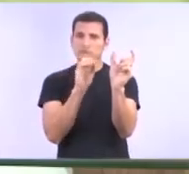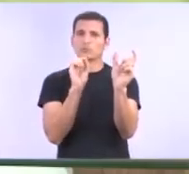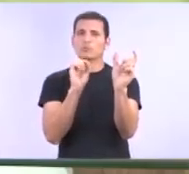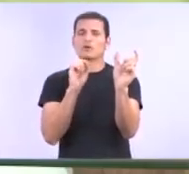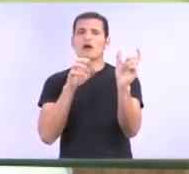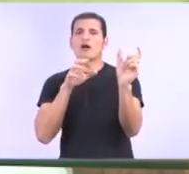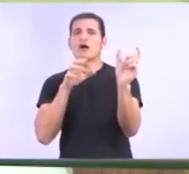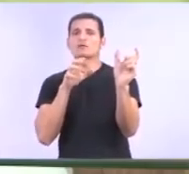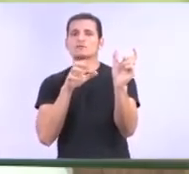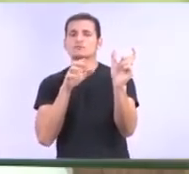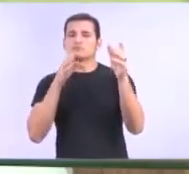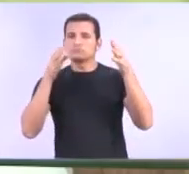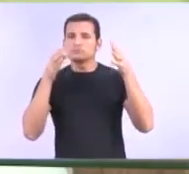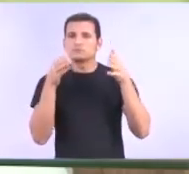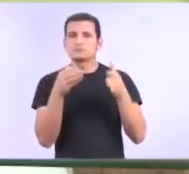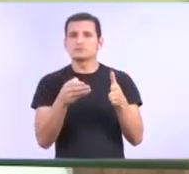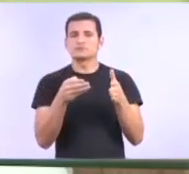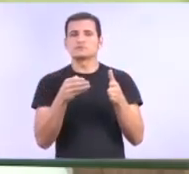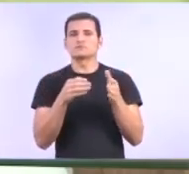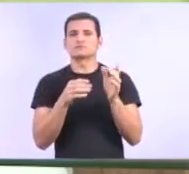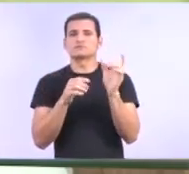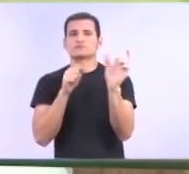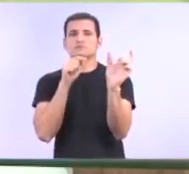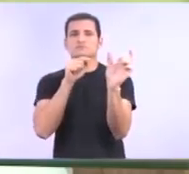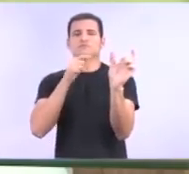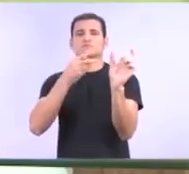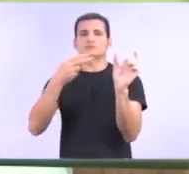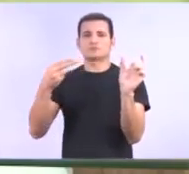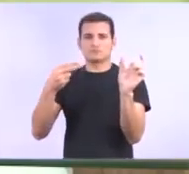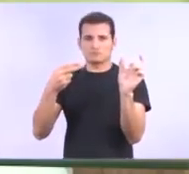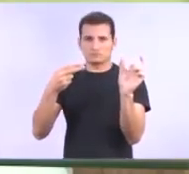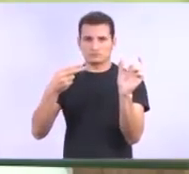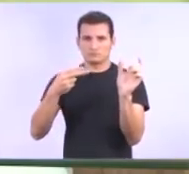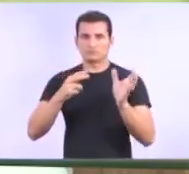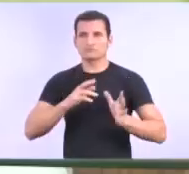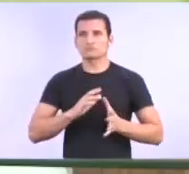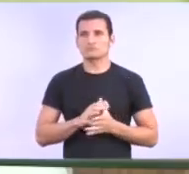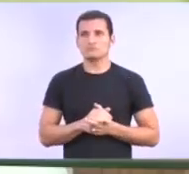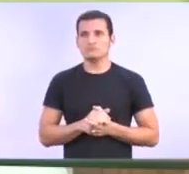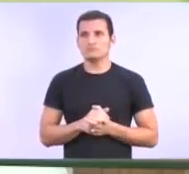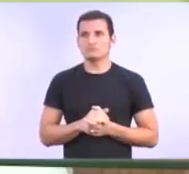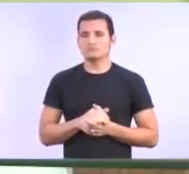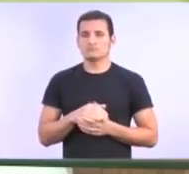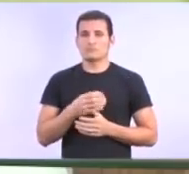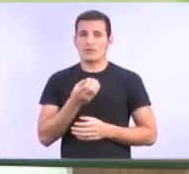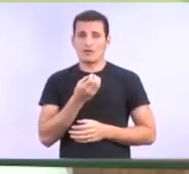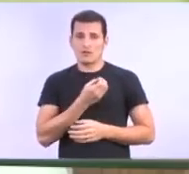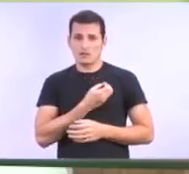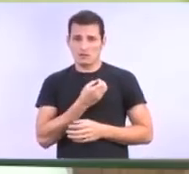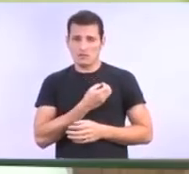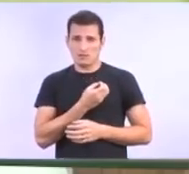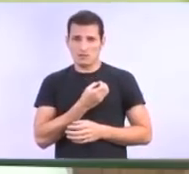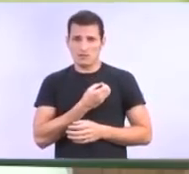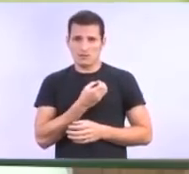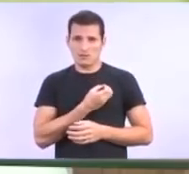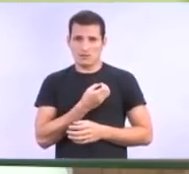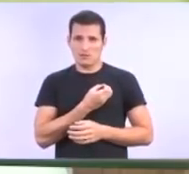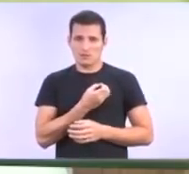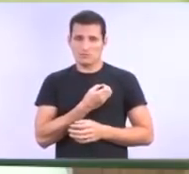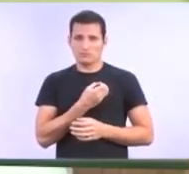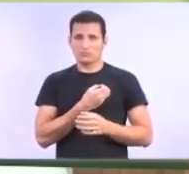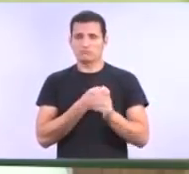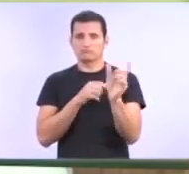aqueles específicos daquele objeto. Tá? Então, se aquele número vai ser obtido de alguma